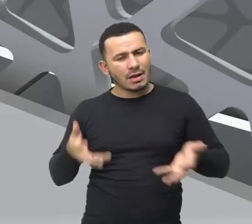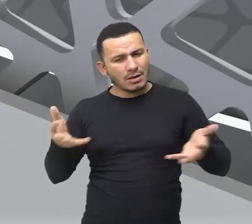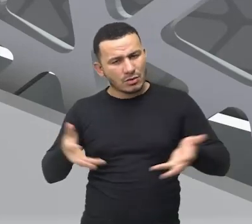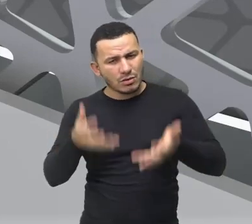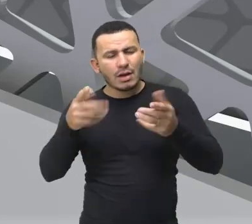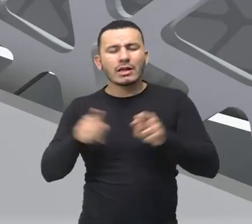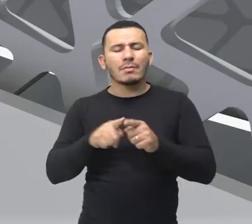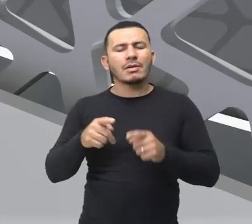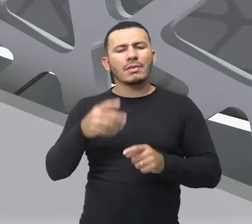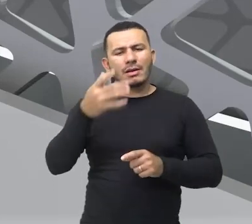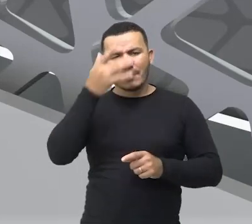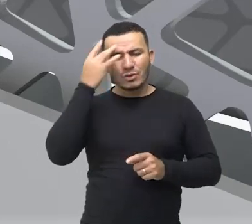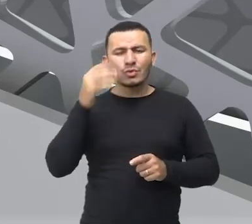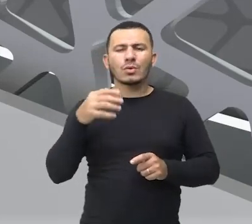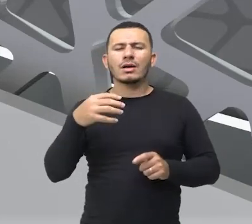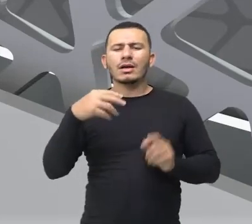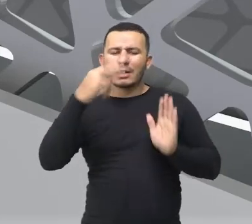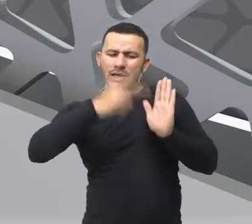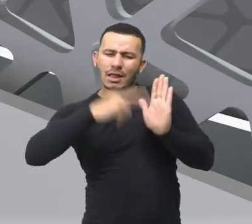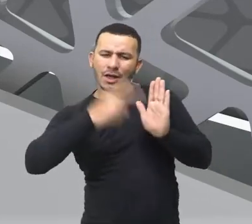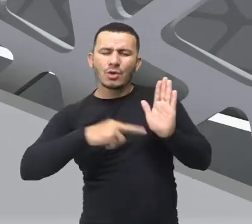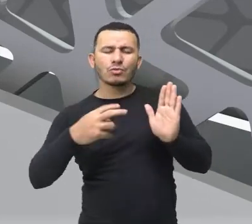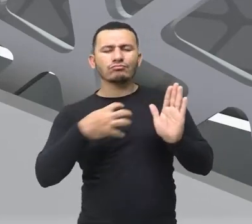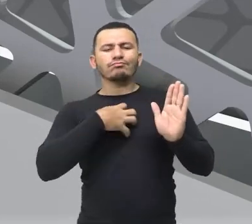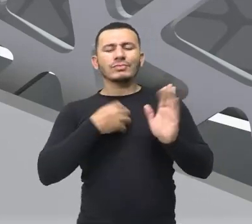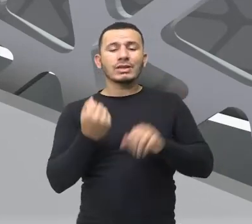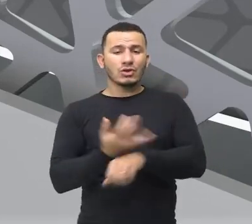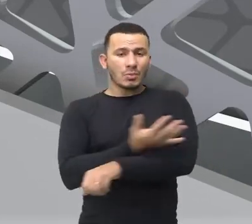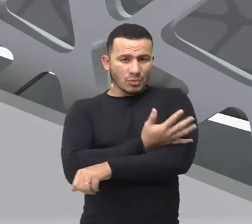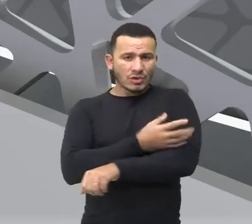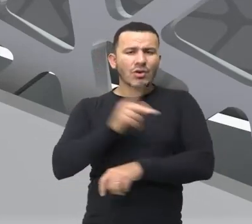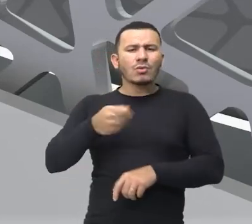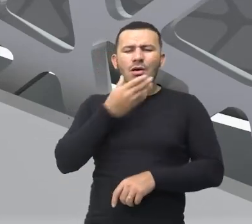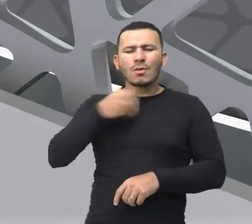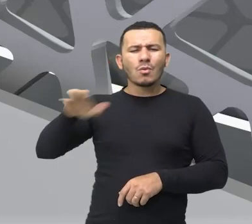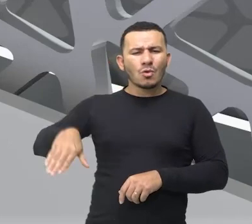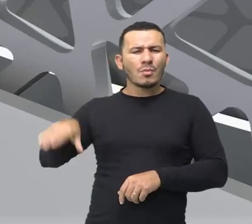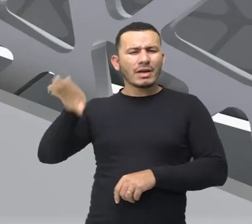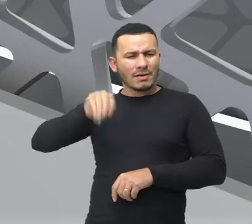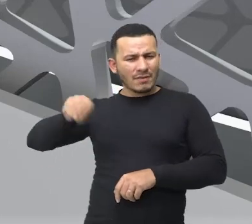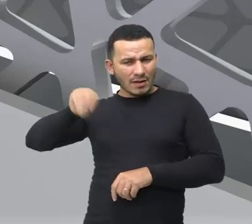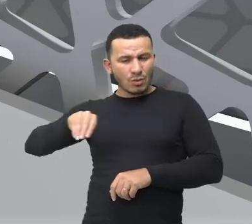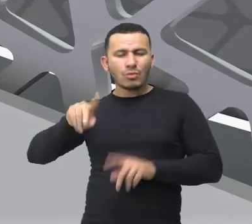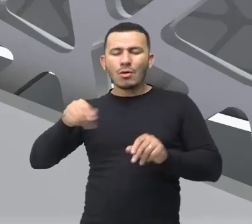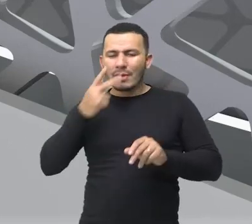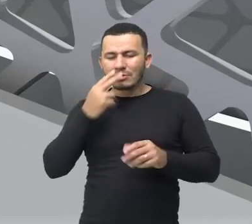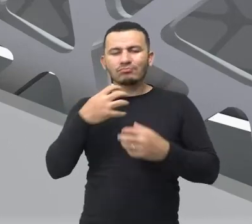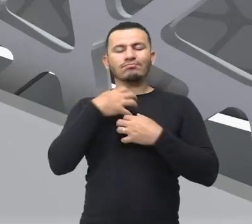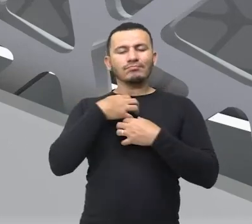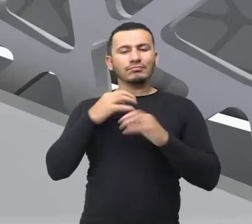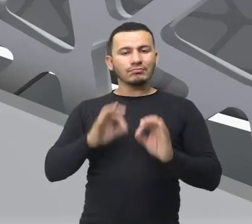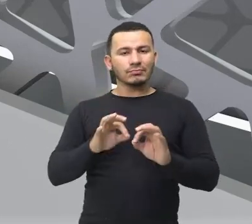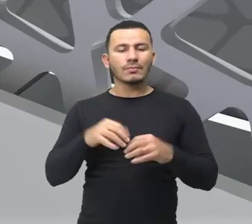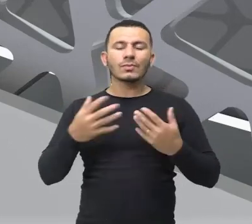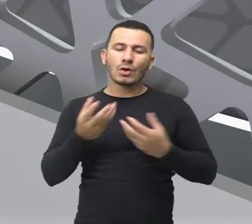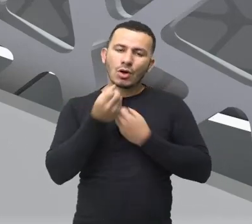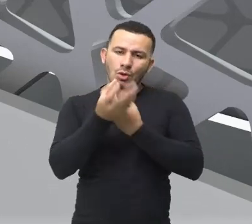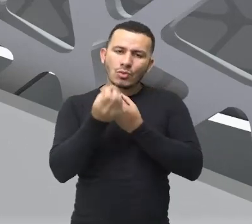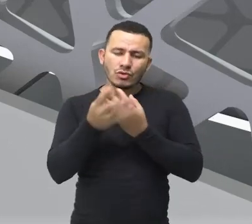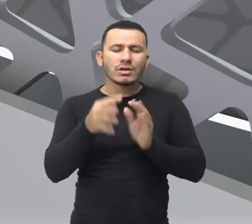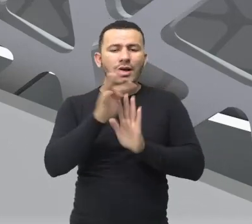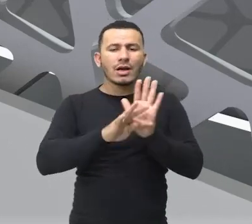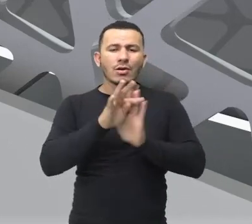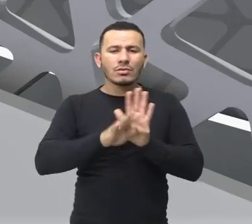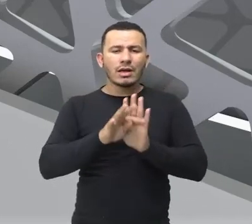mexer com a emoção, como vocês viram na fala da criança, que foi mencionada na notícia, ok? E a notícia é exatamente esse texto